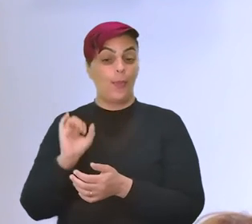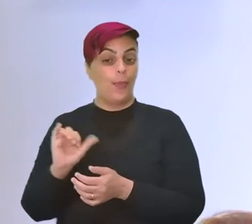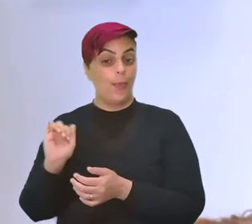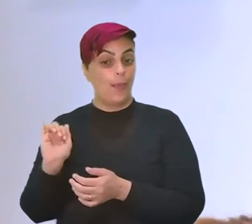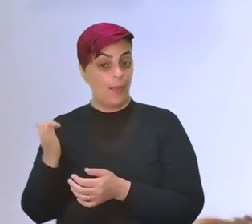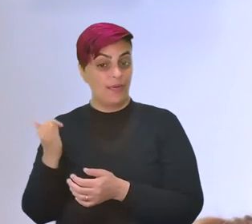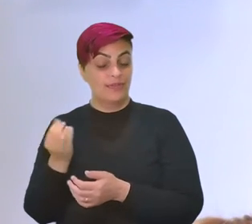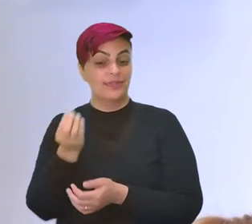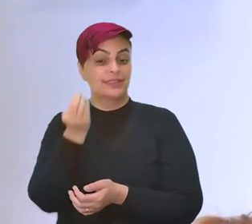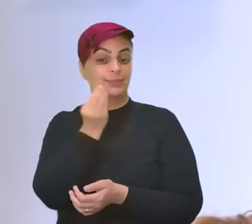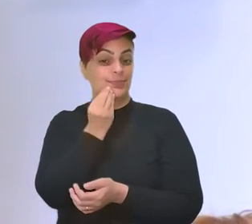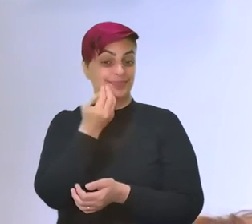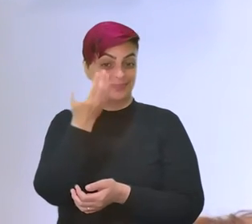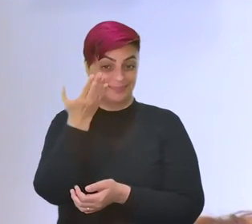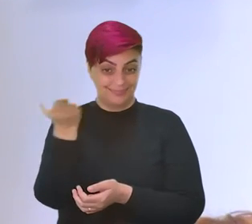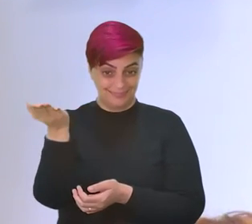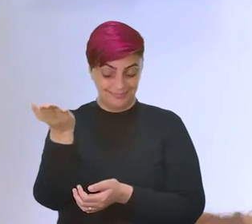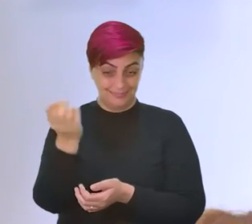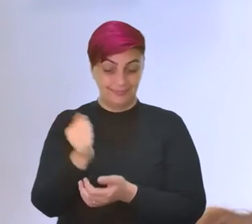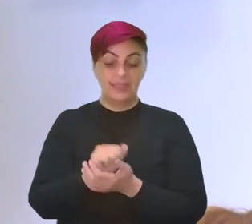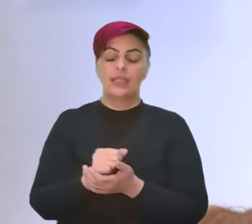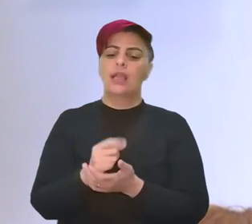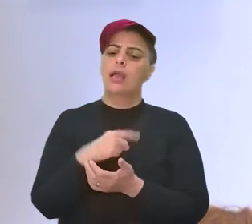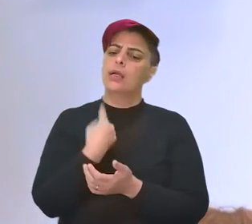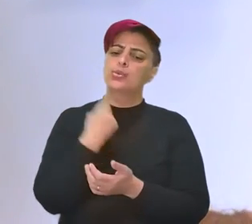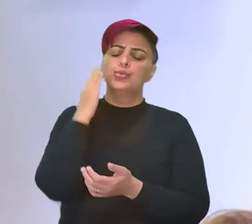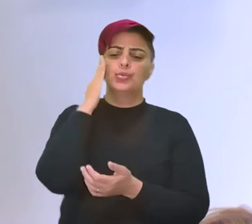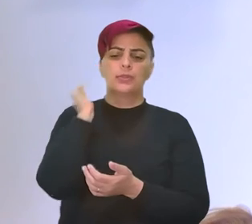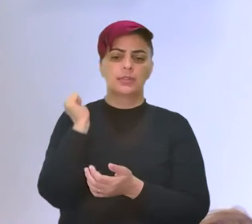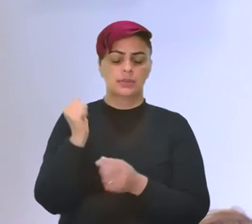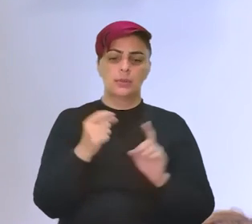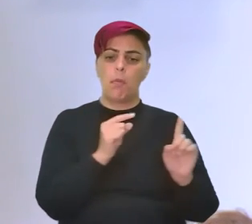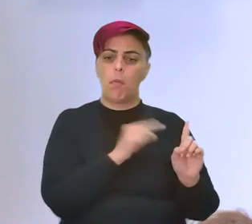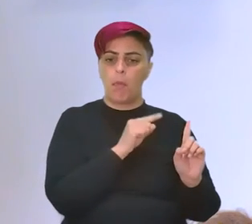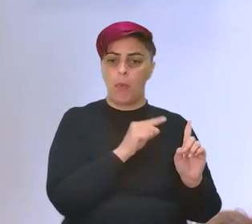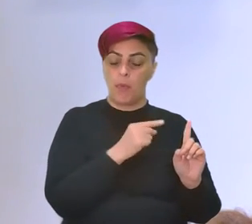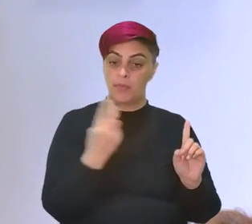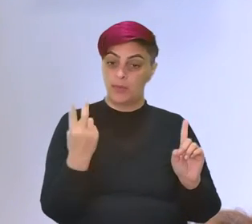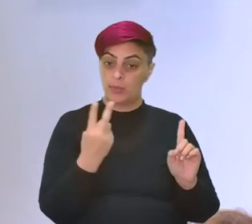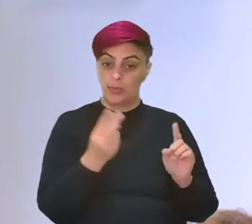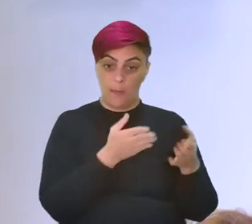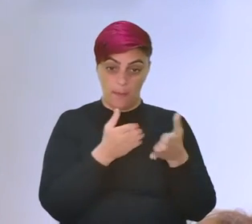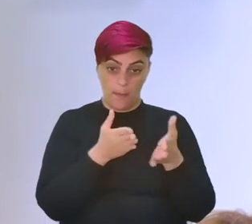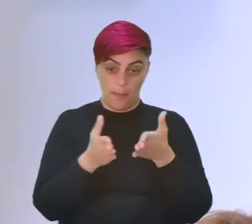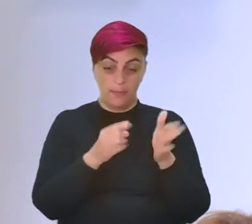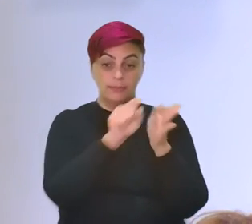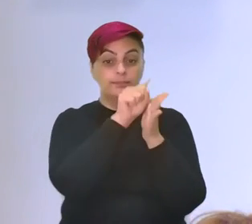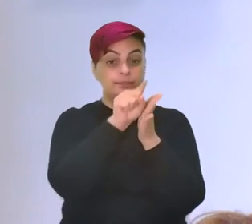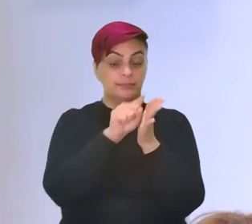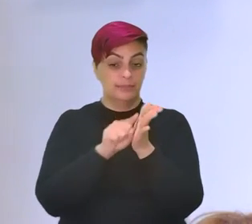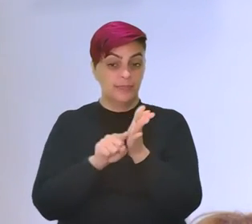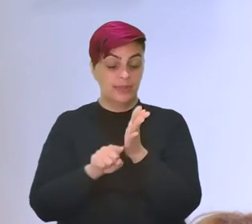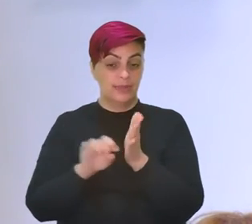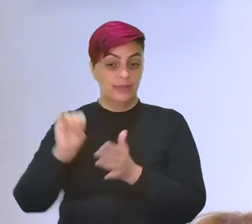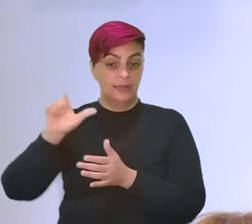aproveitar a oportunidade que você está aqui com a gente. Marisa, a gente sabe que o Malinowski teve dois momentos longos de